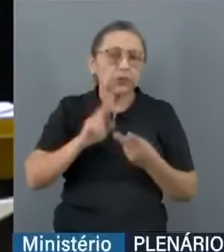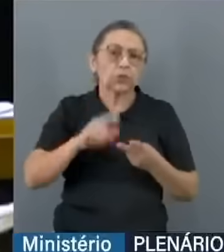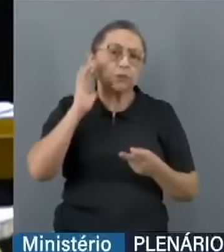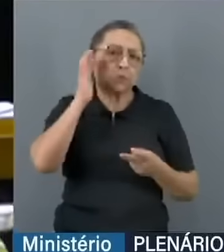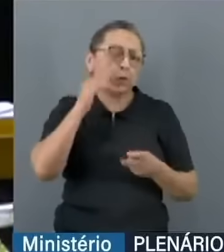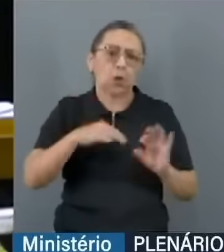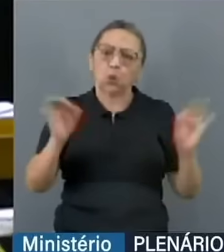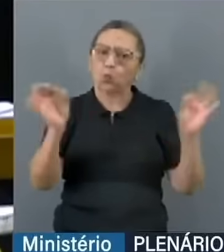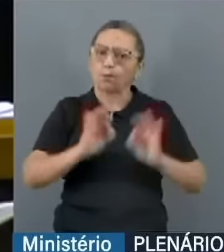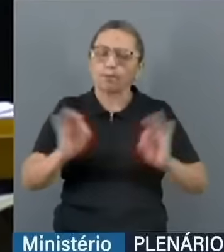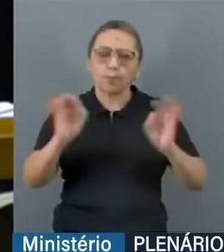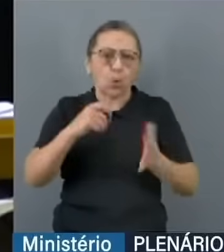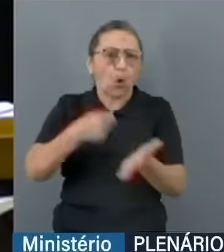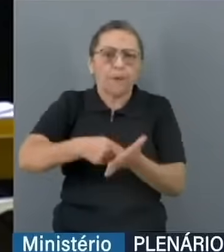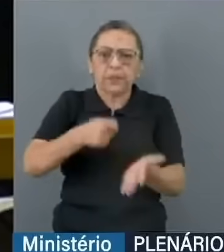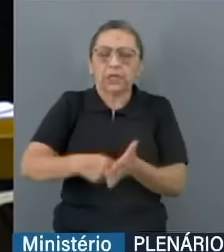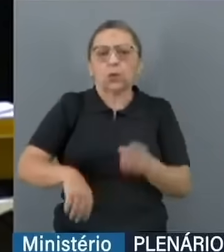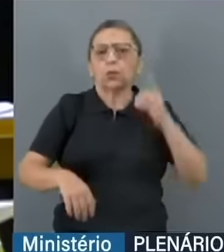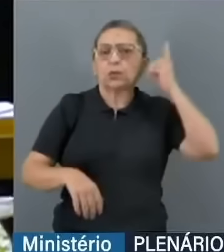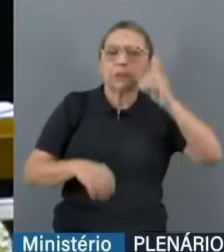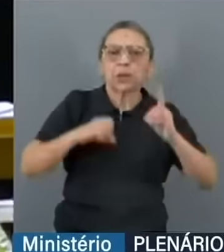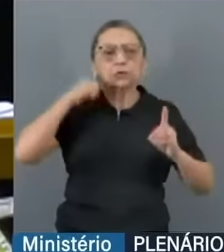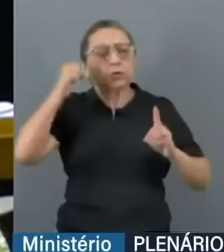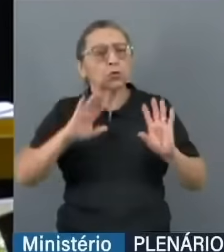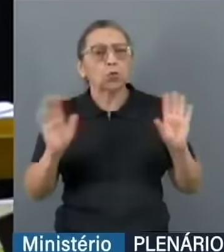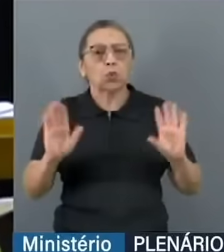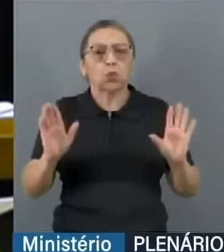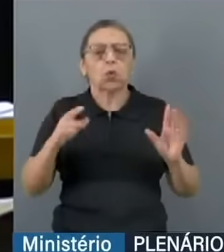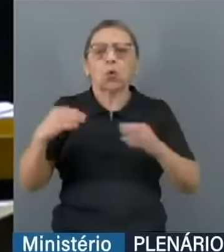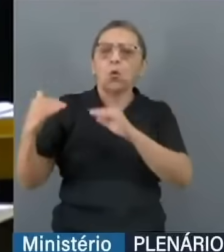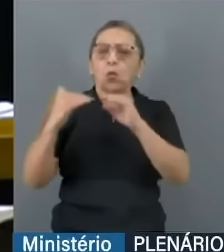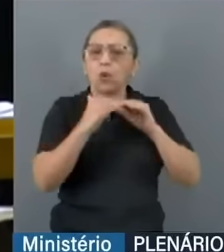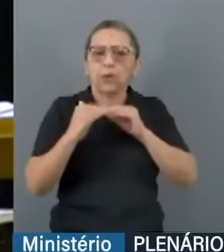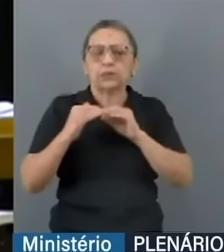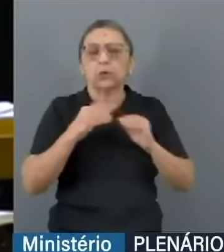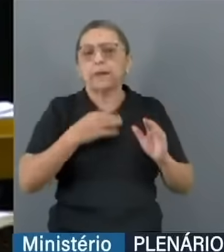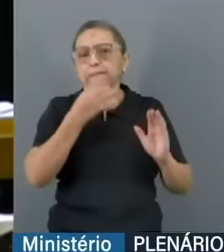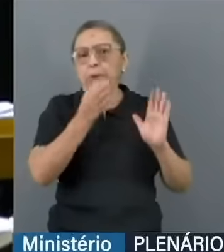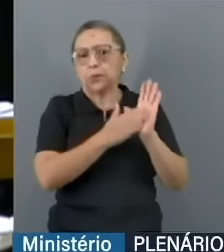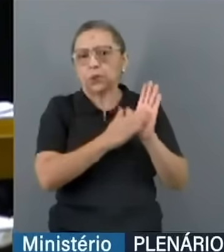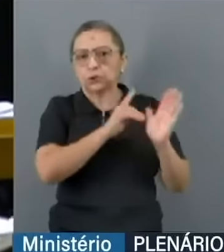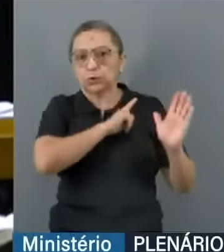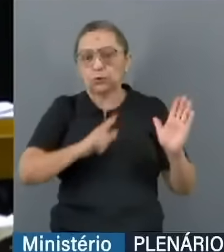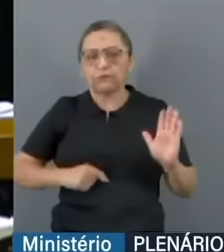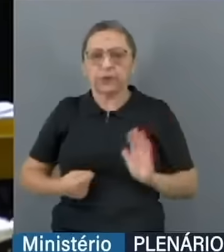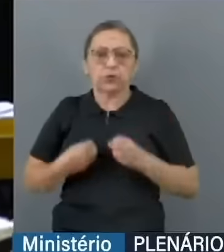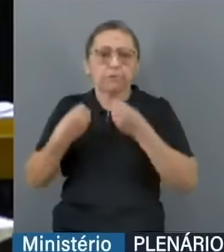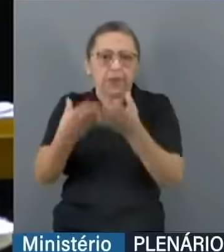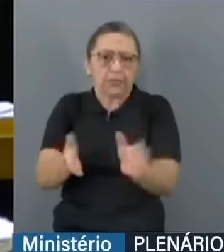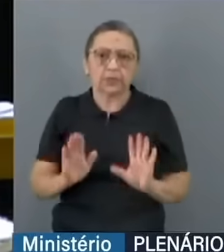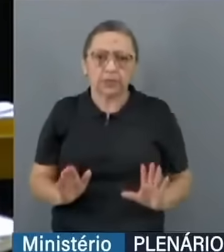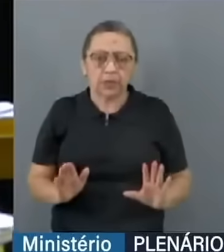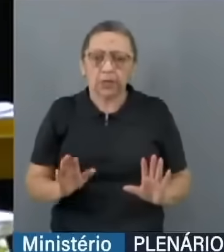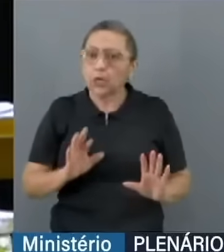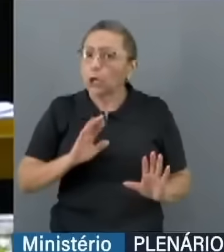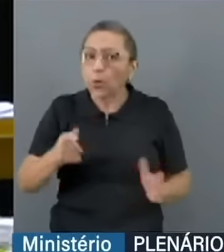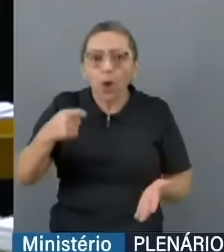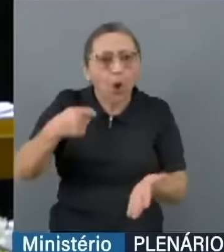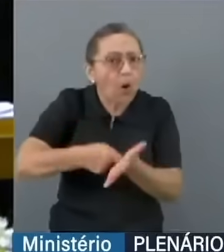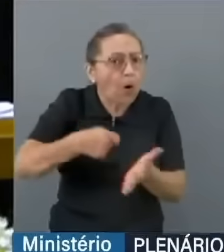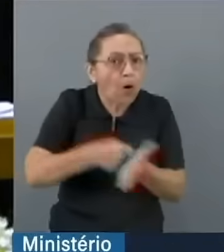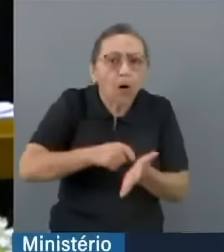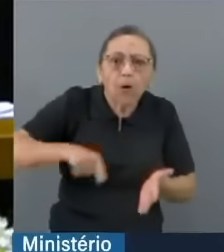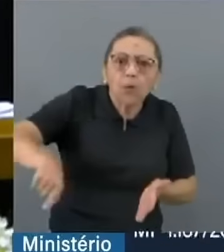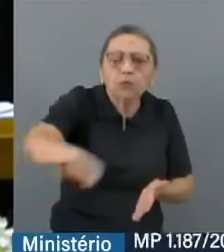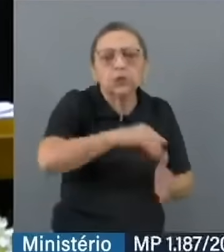exigi que um deputado ou que um senador concordasse com a proposta que o governo manda para cá. Não é obrigação de